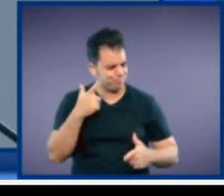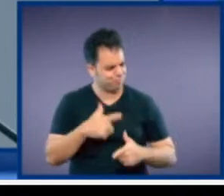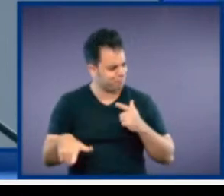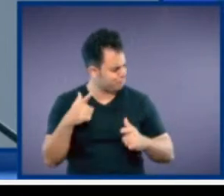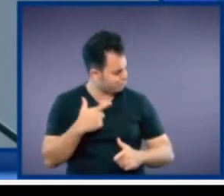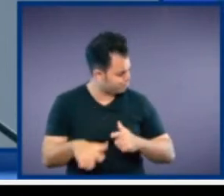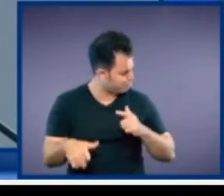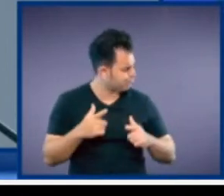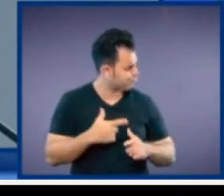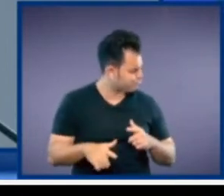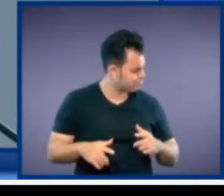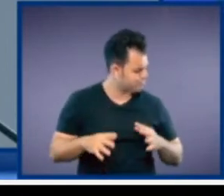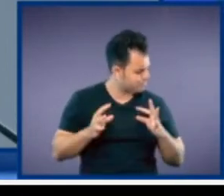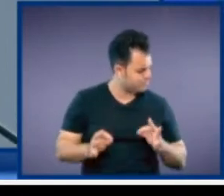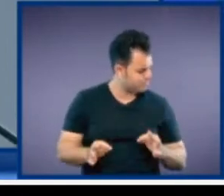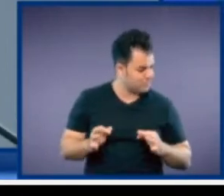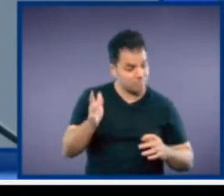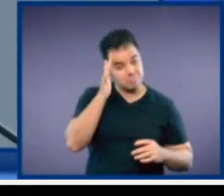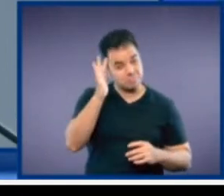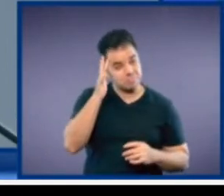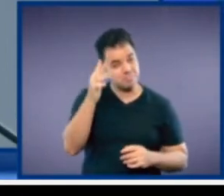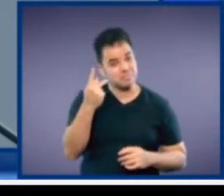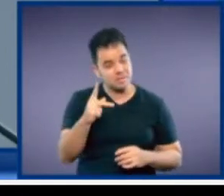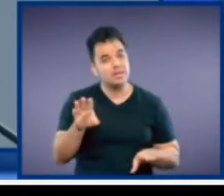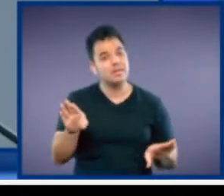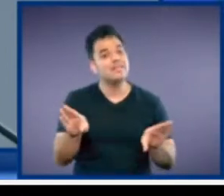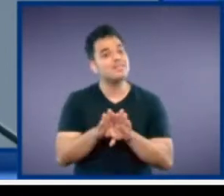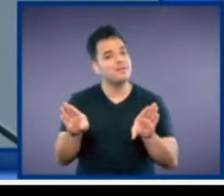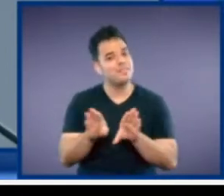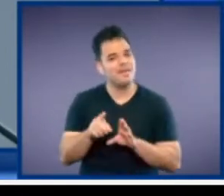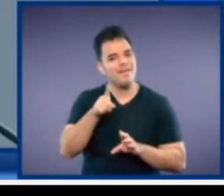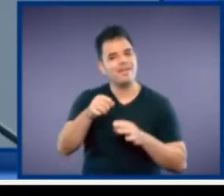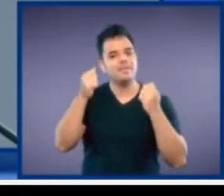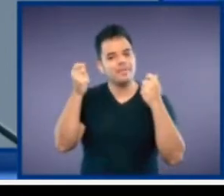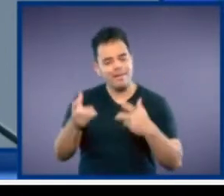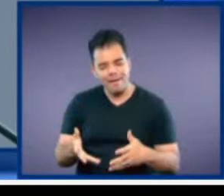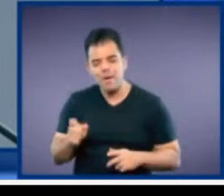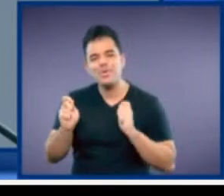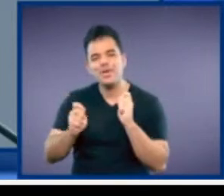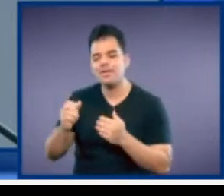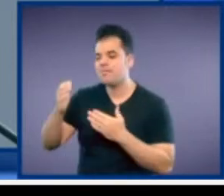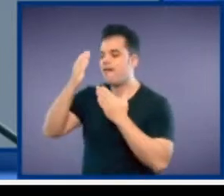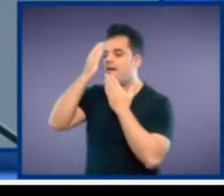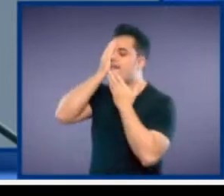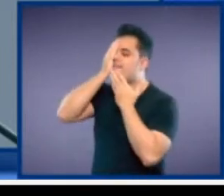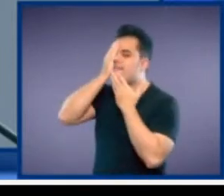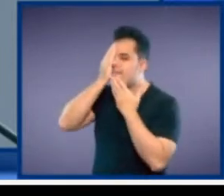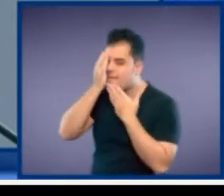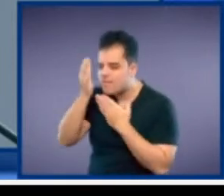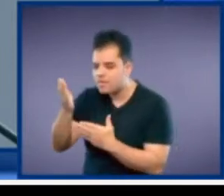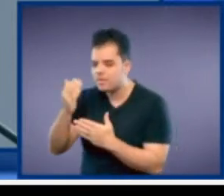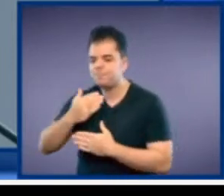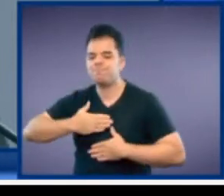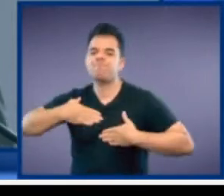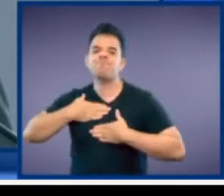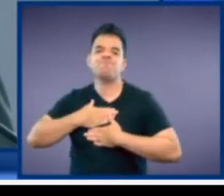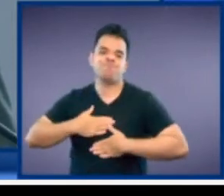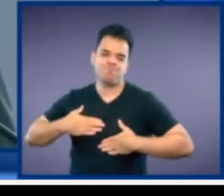quero deixar claro aqui também a minha gratidão, satisfação